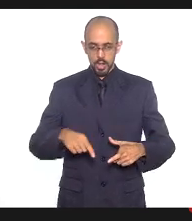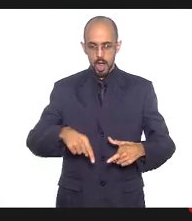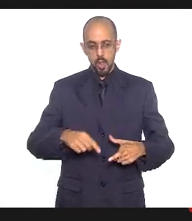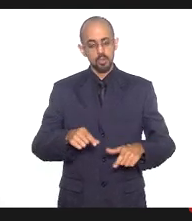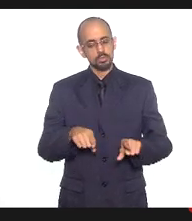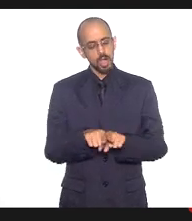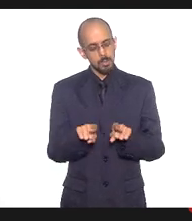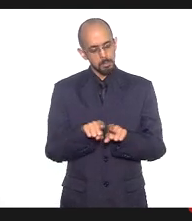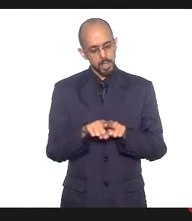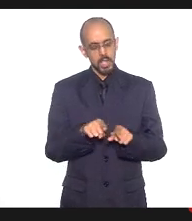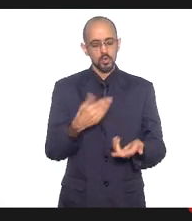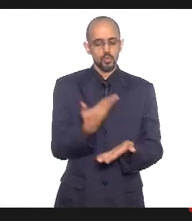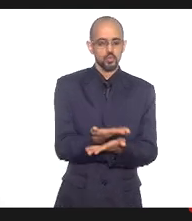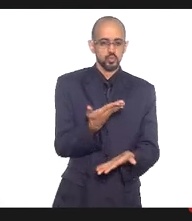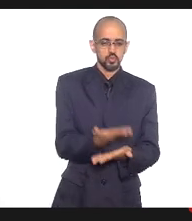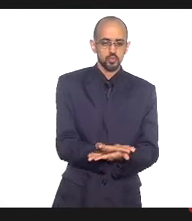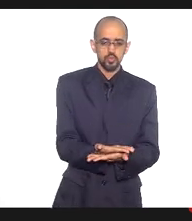de